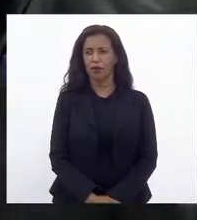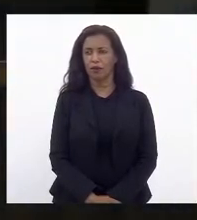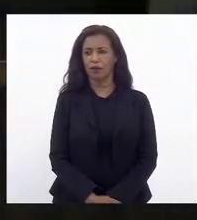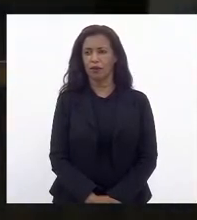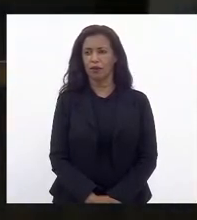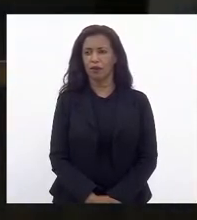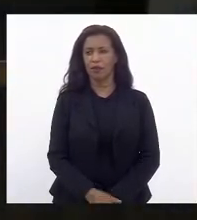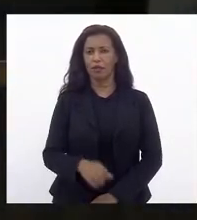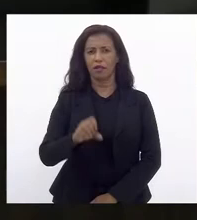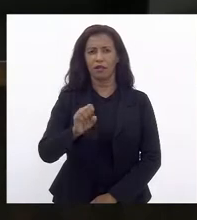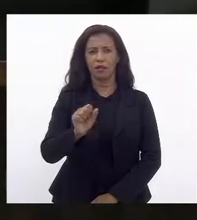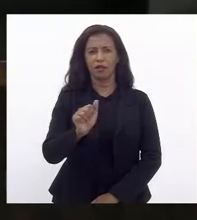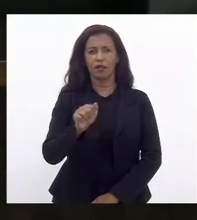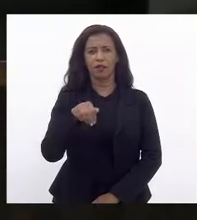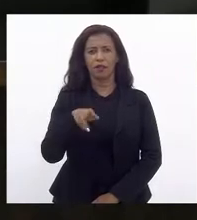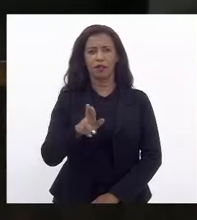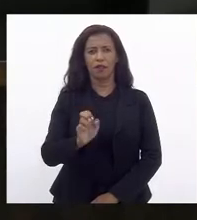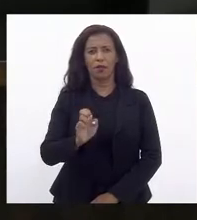Deputado Samuel Malafaia.